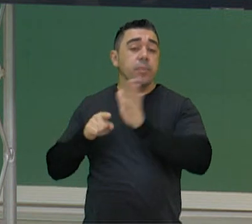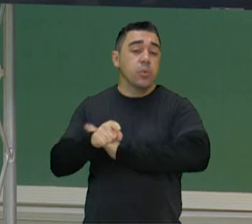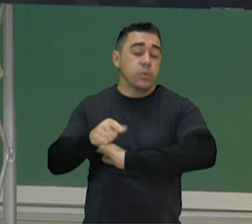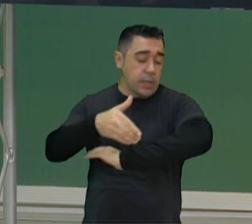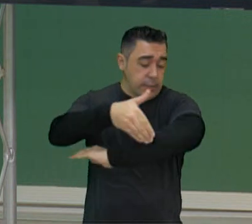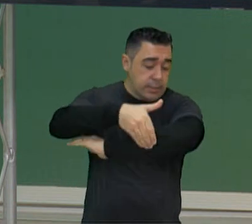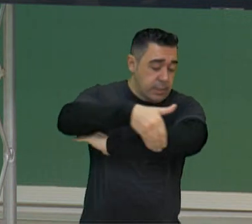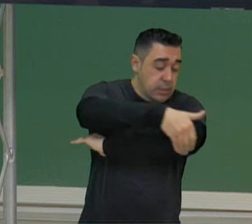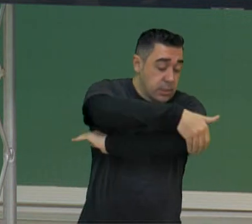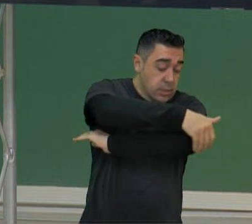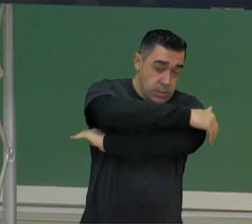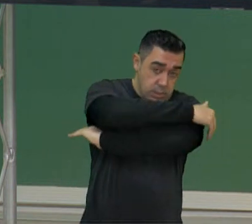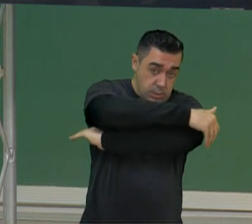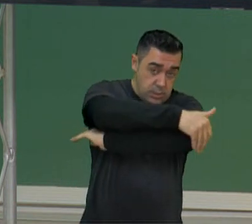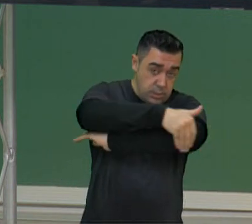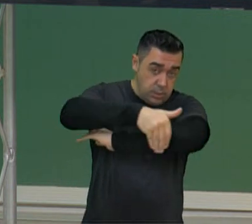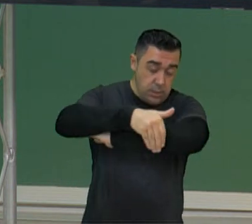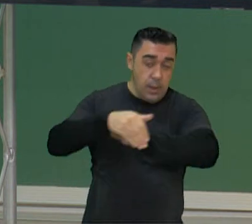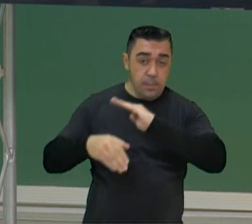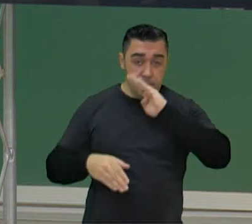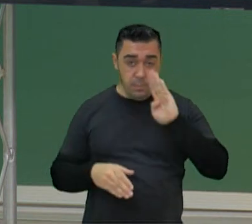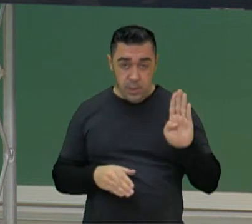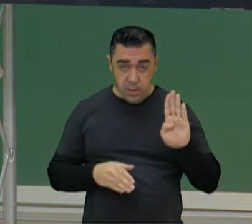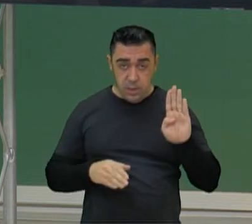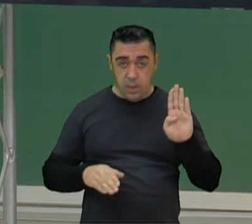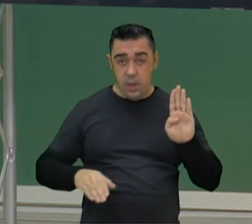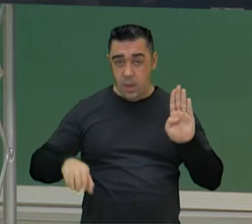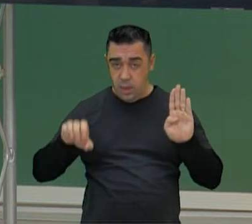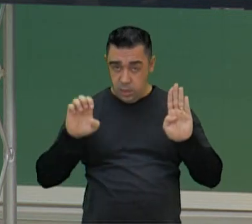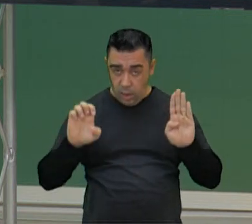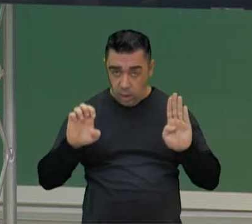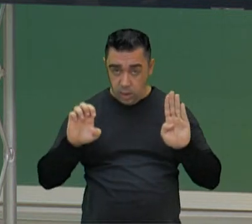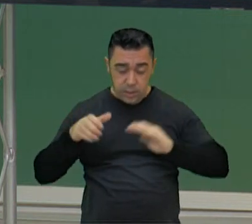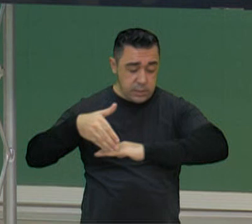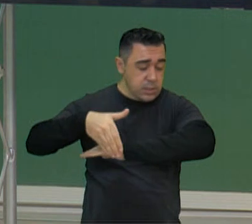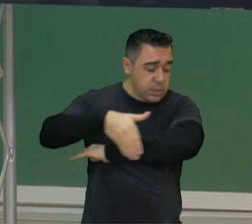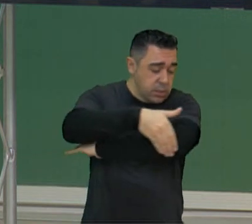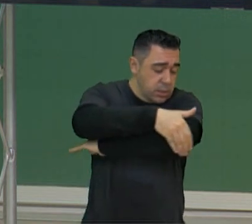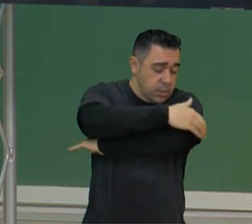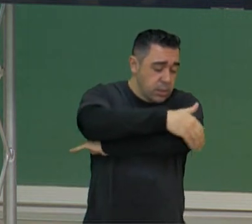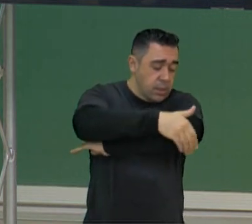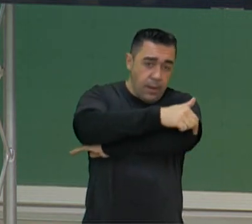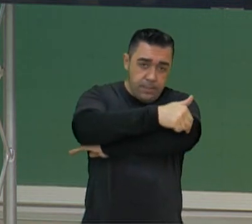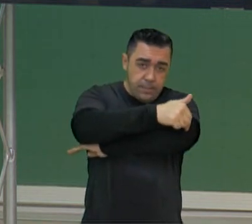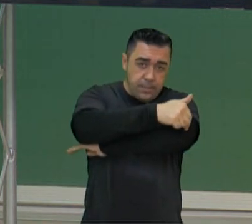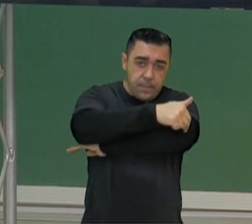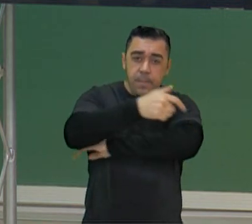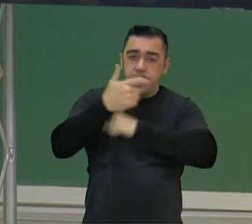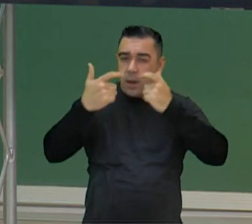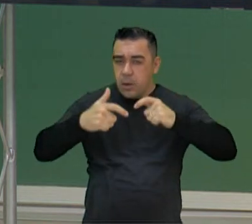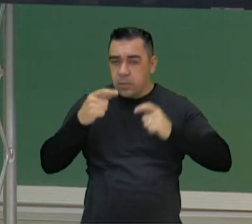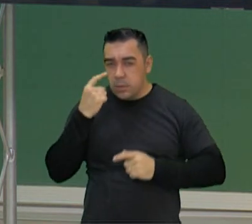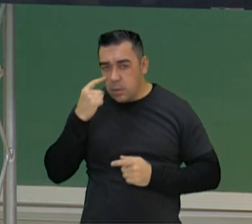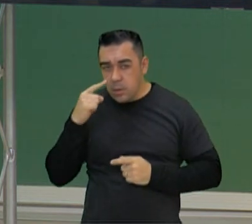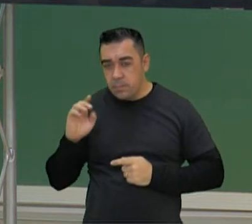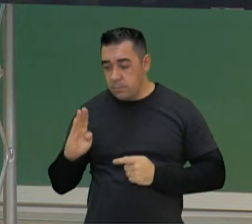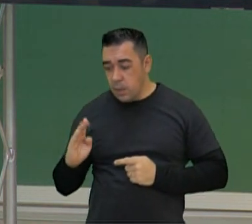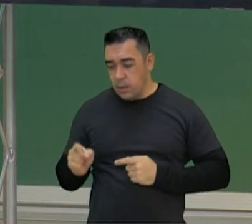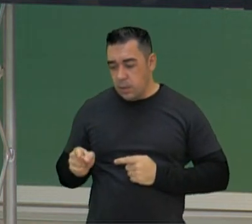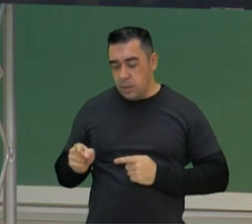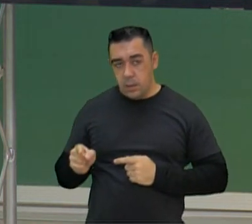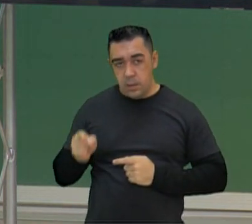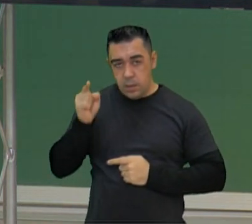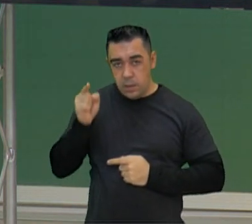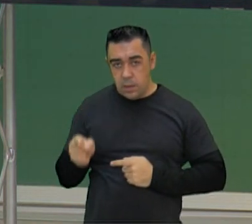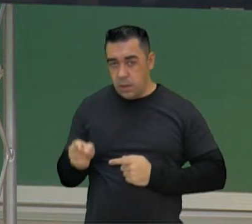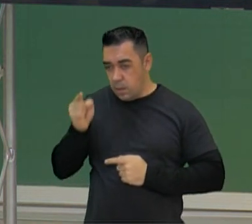a posição da rua B esquina com a rua E. Veja que ele está aqui, ó. A rua B fica